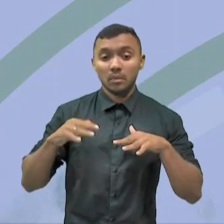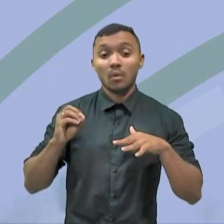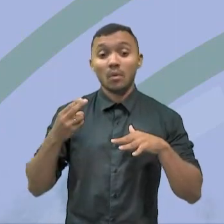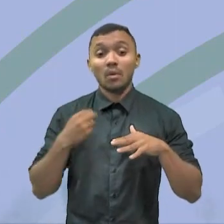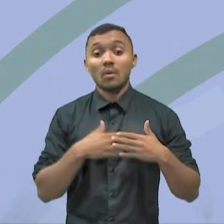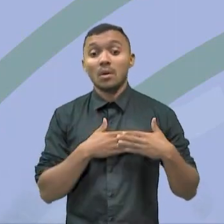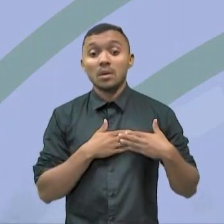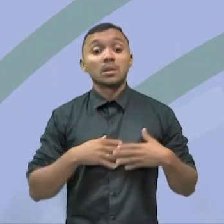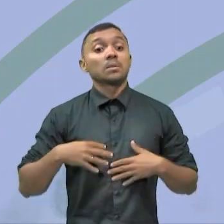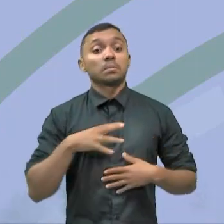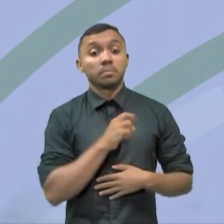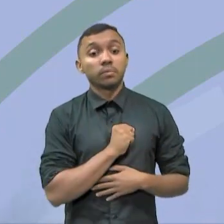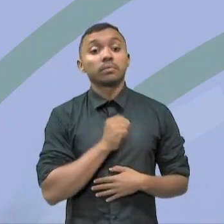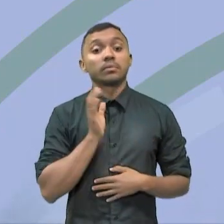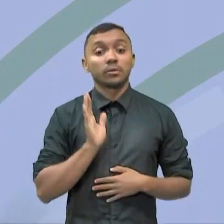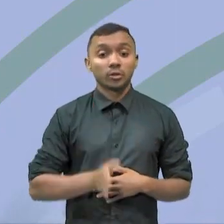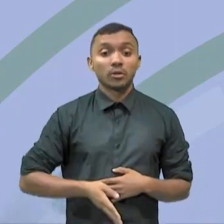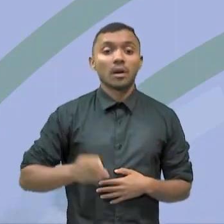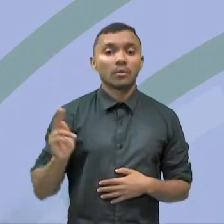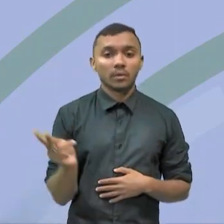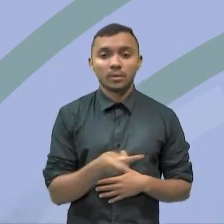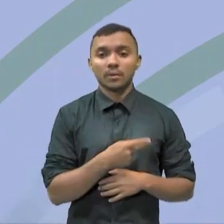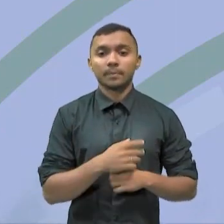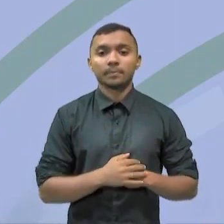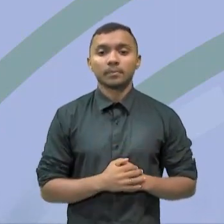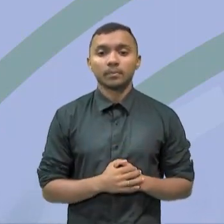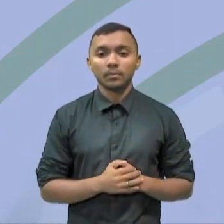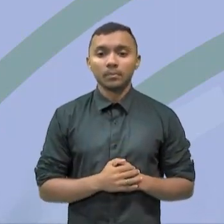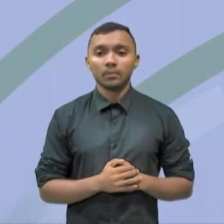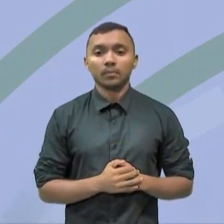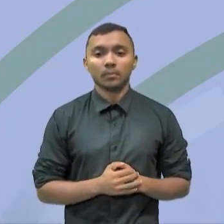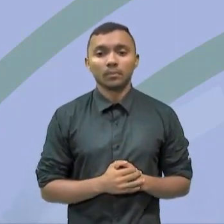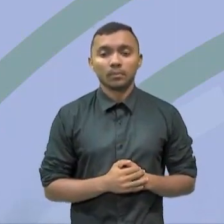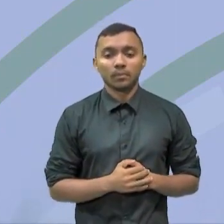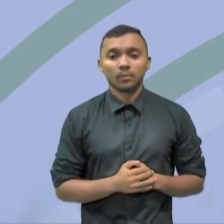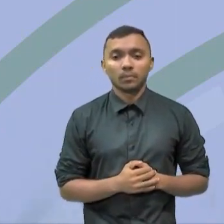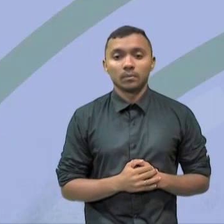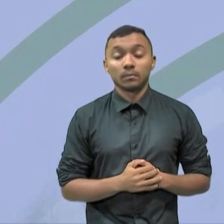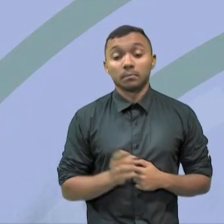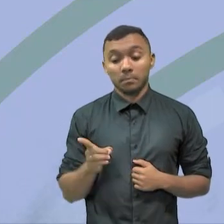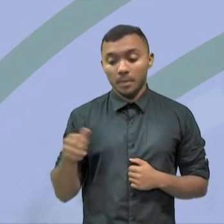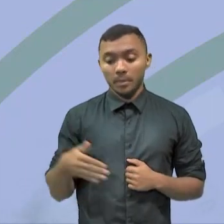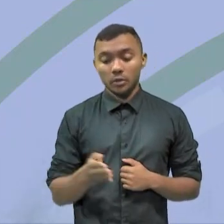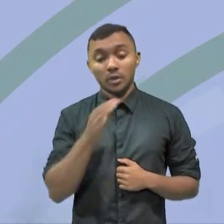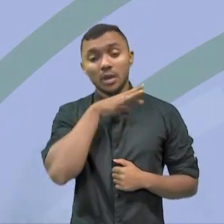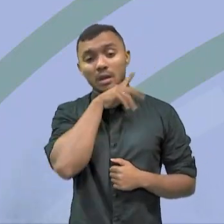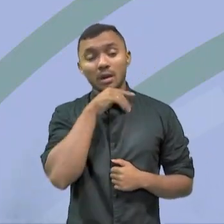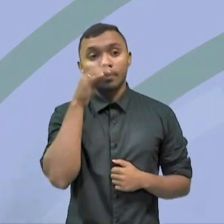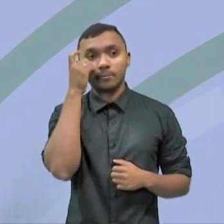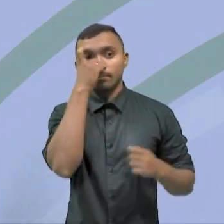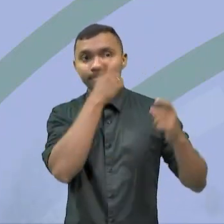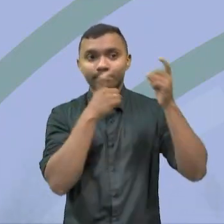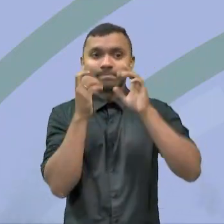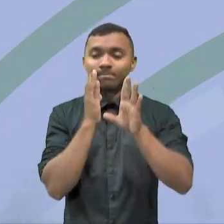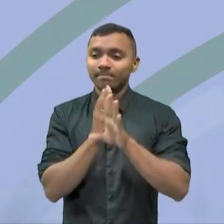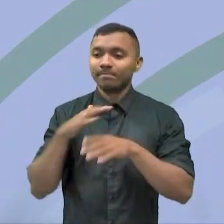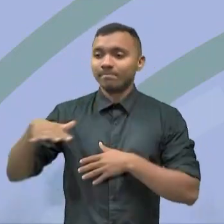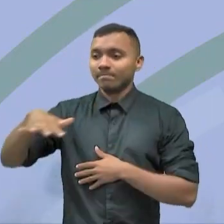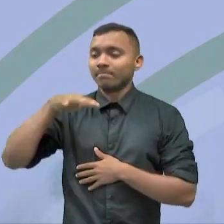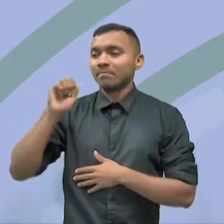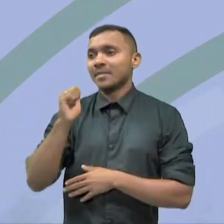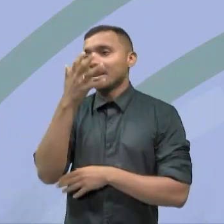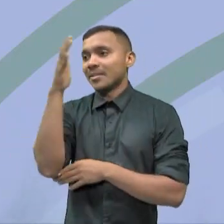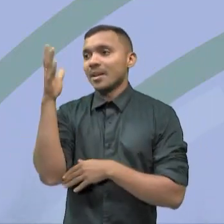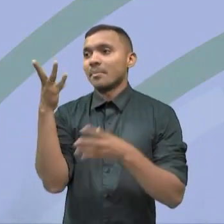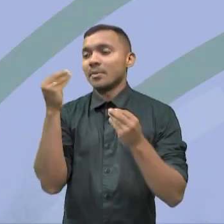cardíaca, como já aconteceu aqui em alguns casos. E, segundo lugar, esse animal preocupa muito do ponto de vista ecológico e ambiental. Ele